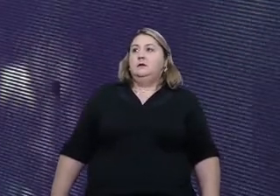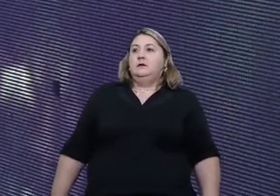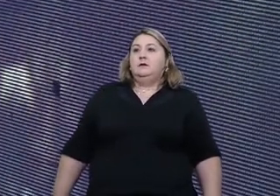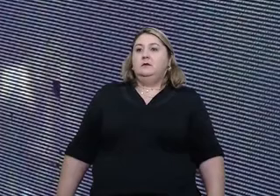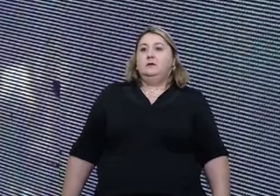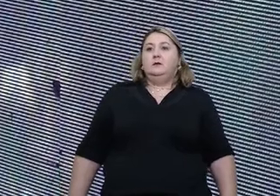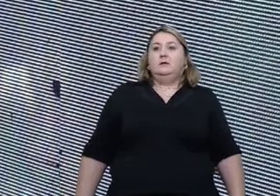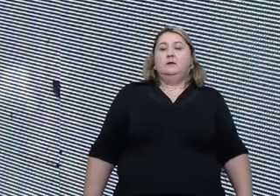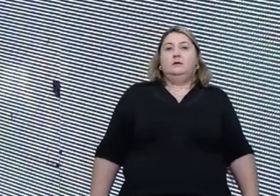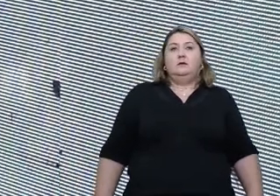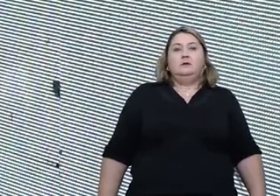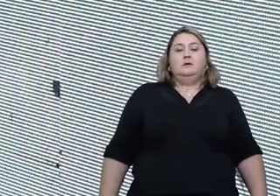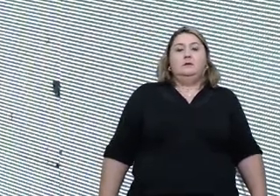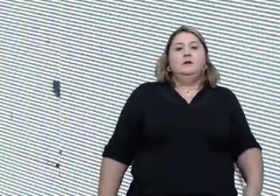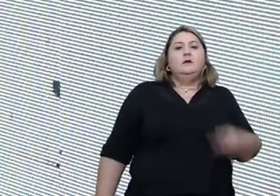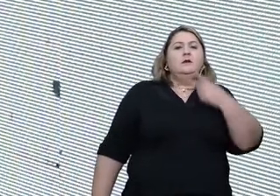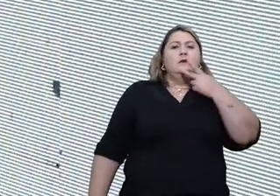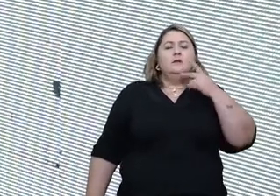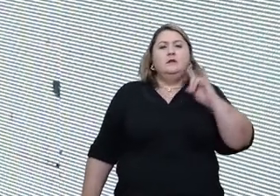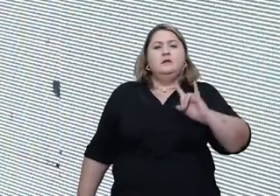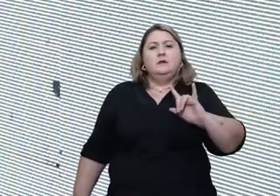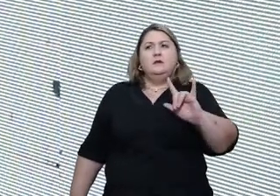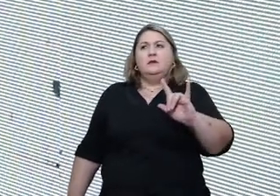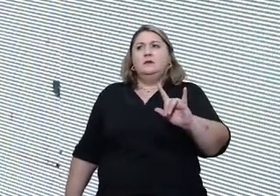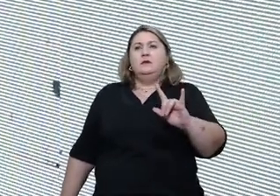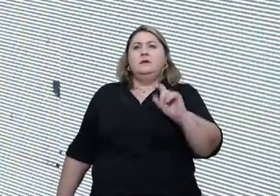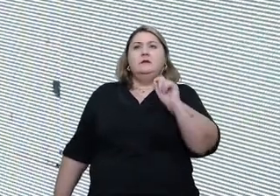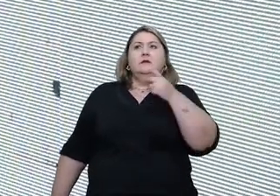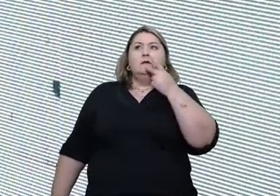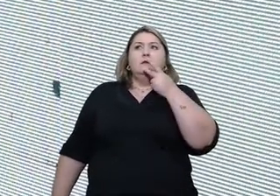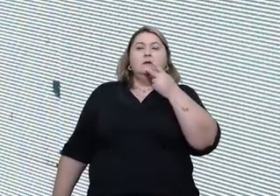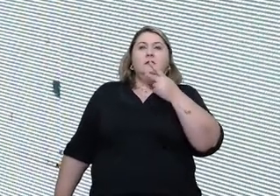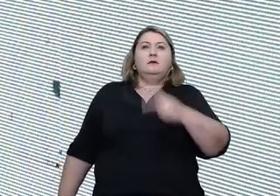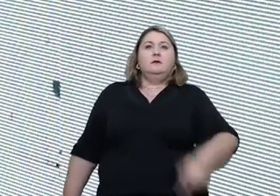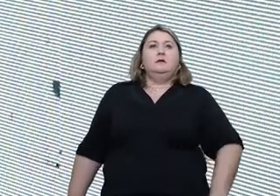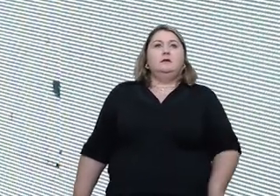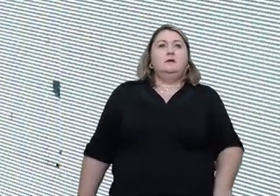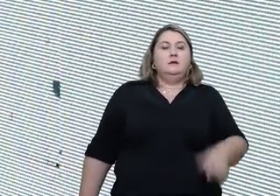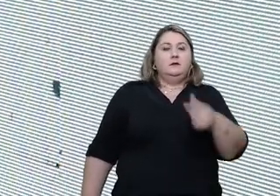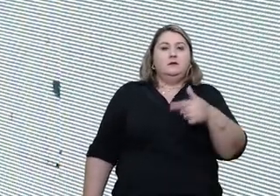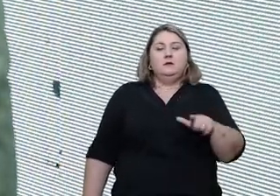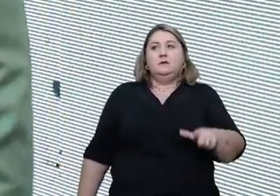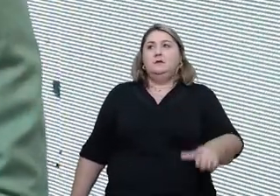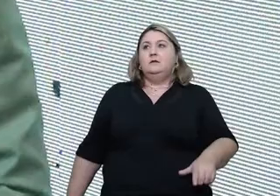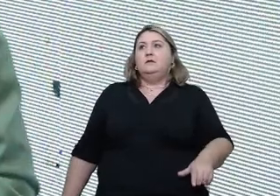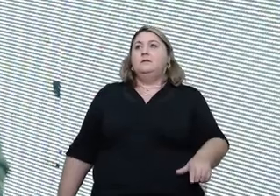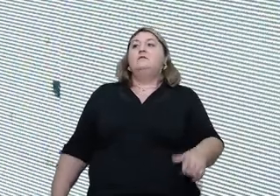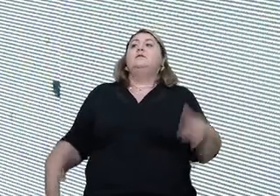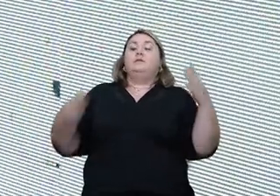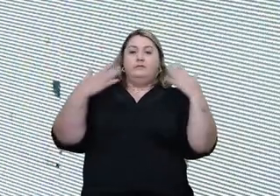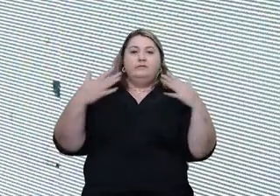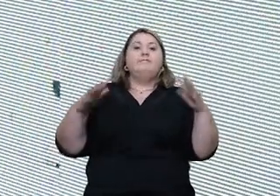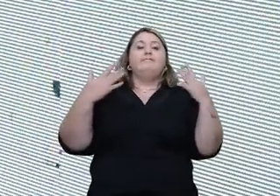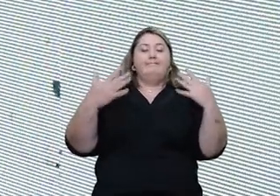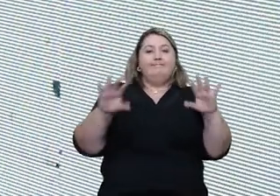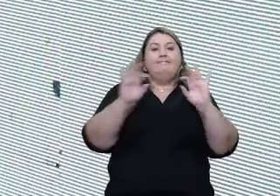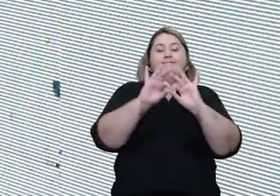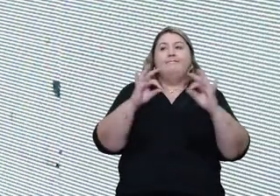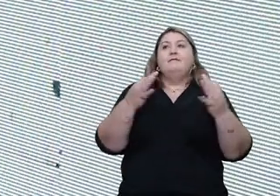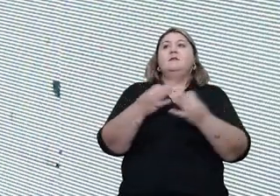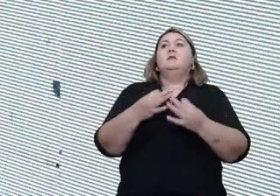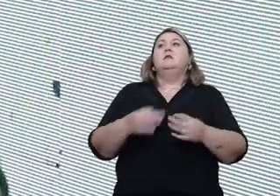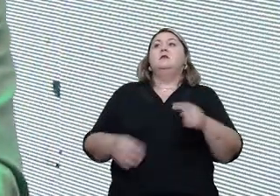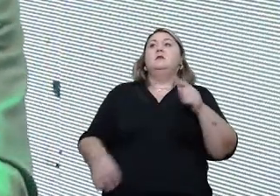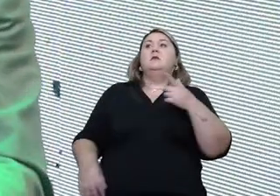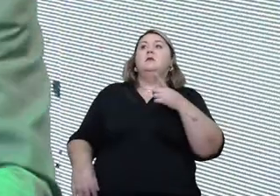o mandaram aqui o Ribite, eu te amo, cara. É caramba. Esposa dele. É esposa, hein, garoto? Parabéns à família. É